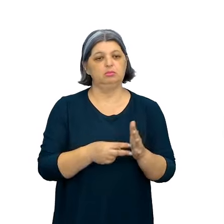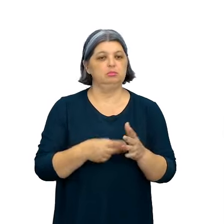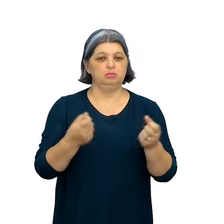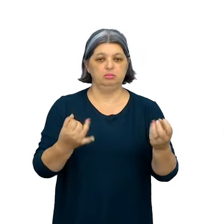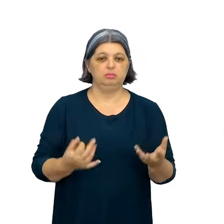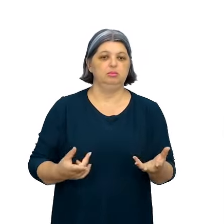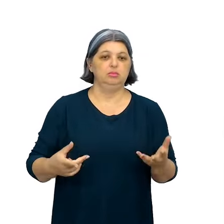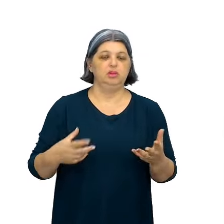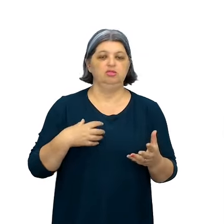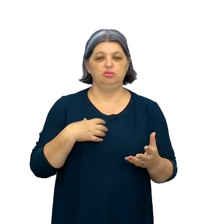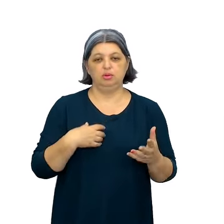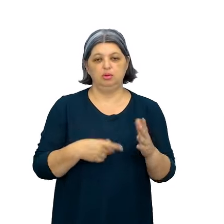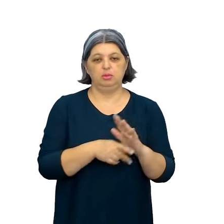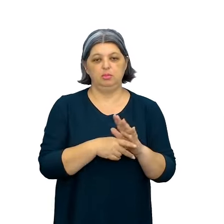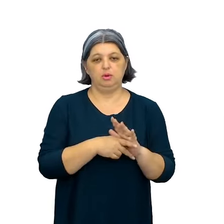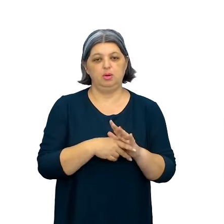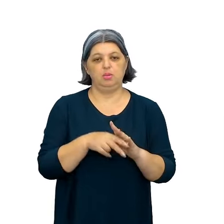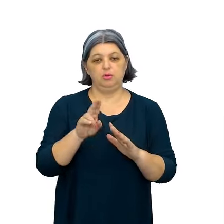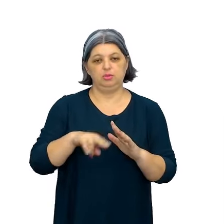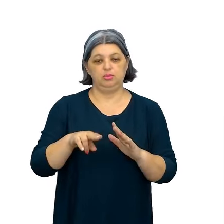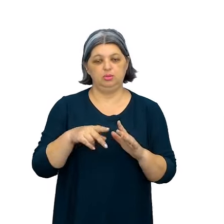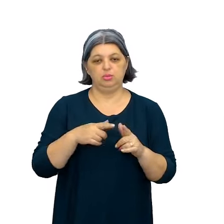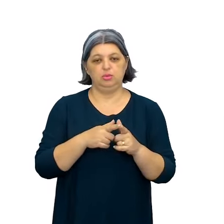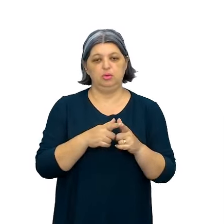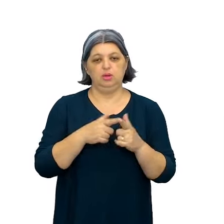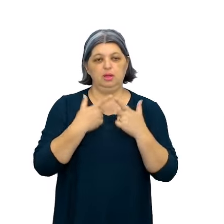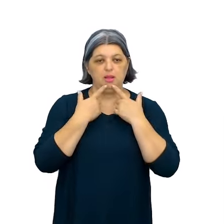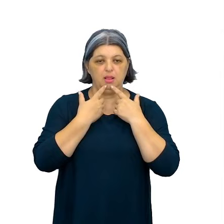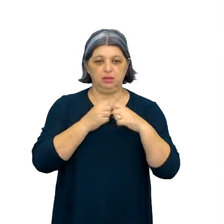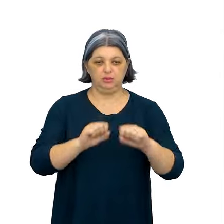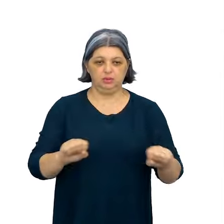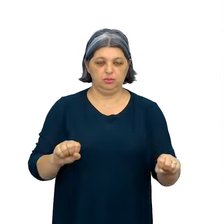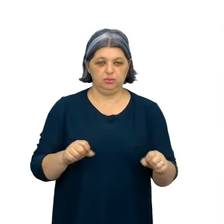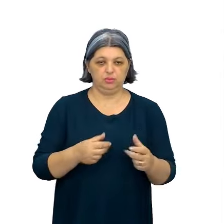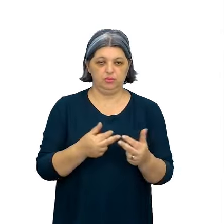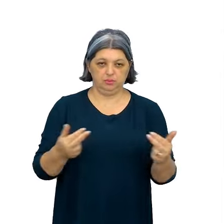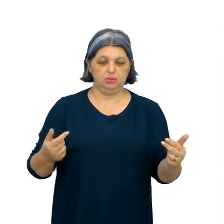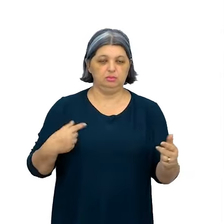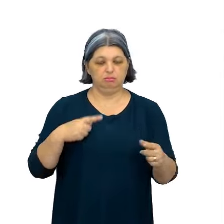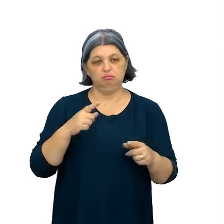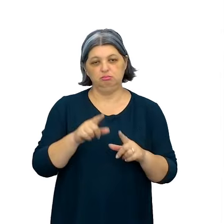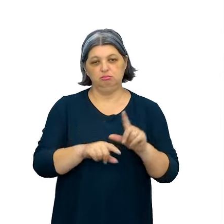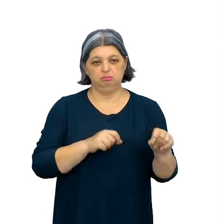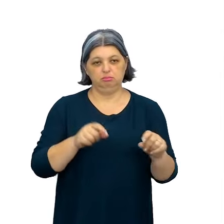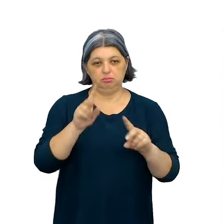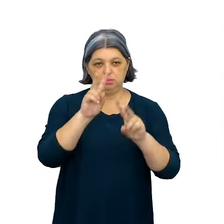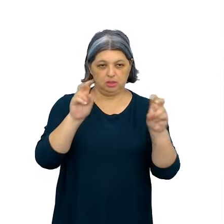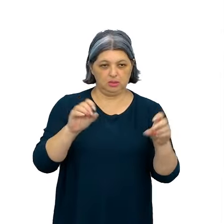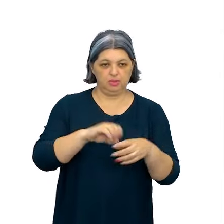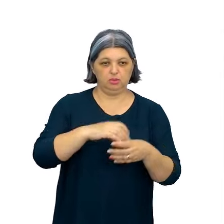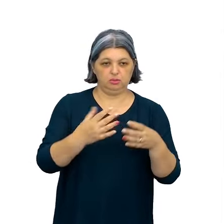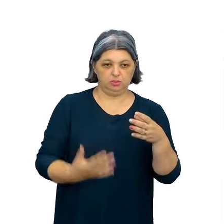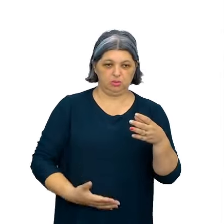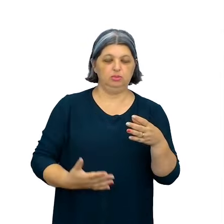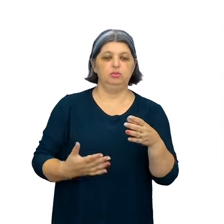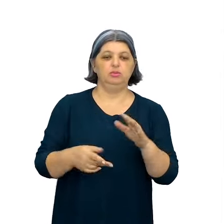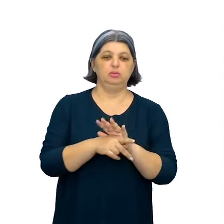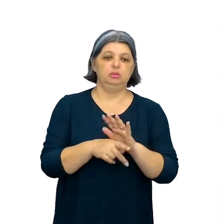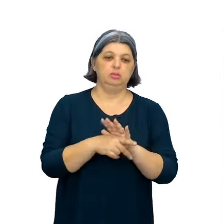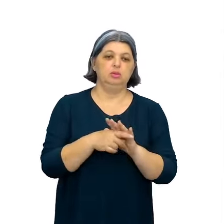estilo ligado aos seus recursos linguísticos. Esses 3 elementos, estrutura composicional, tema, conteúdo, mais